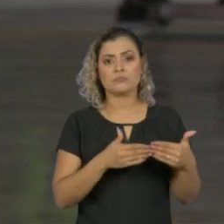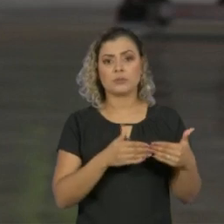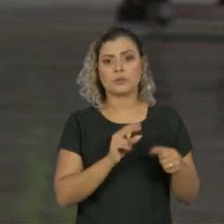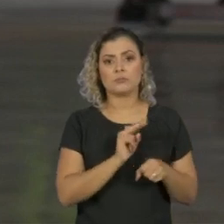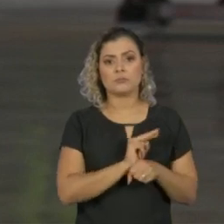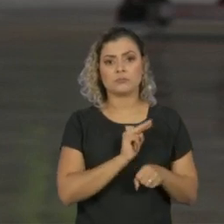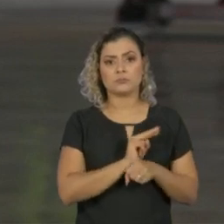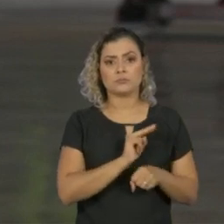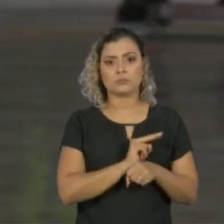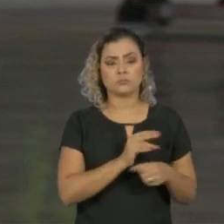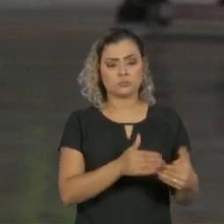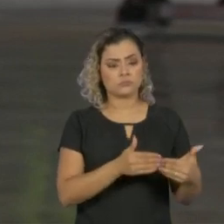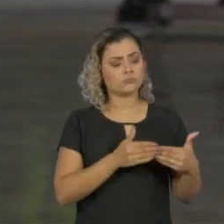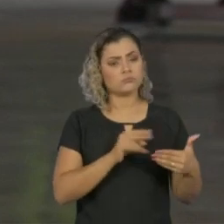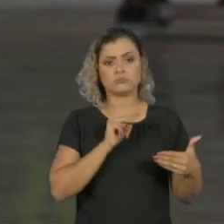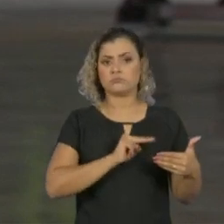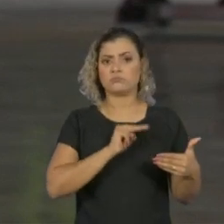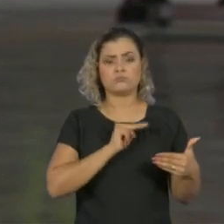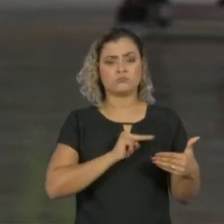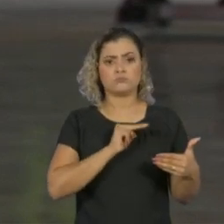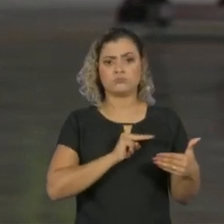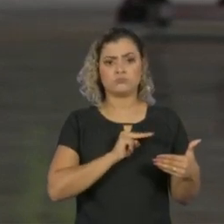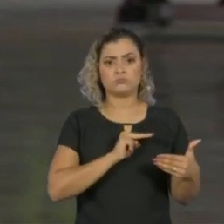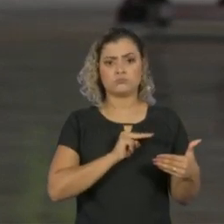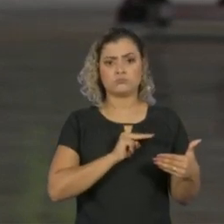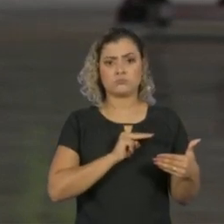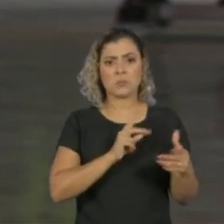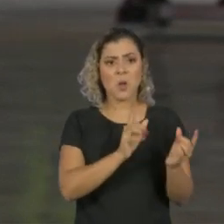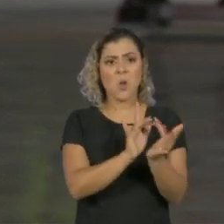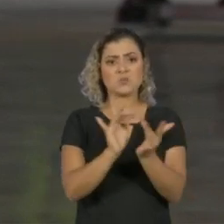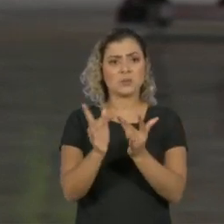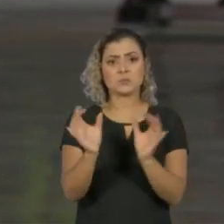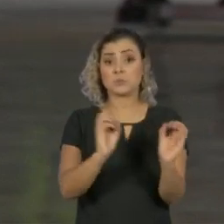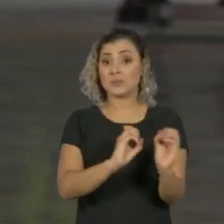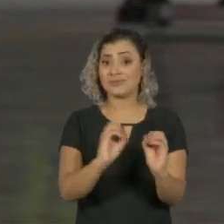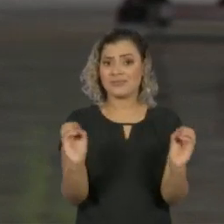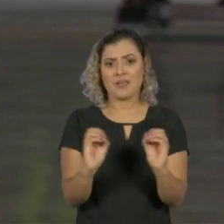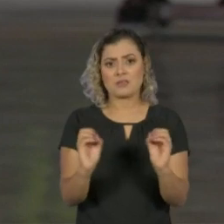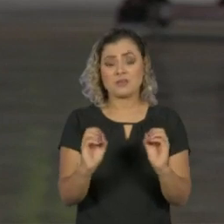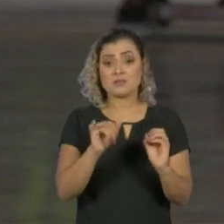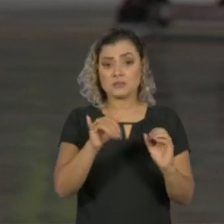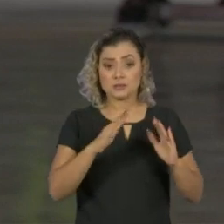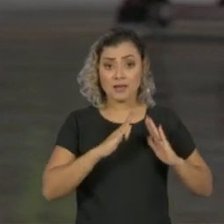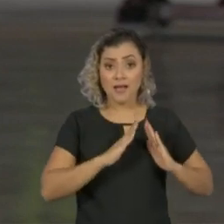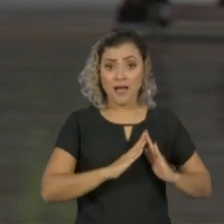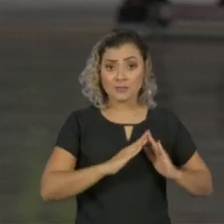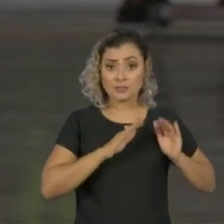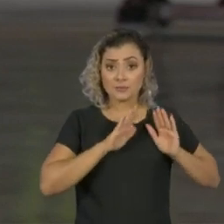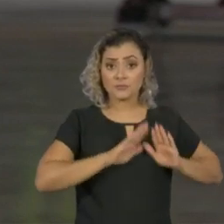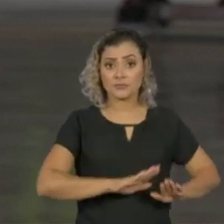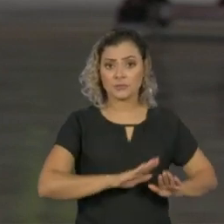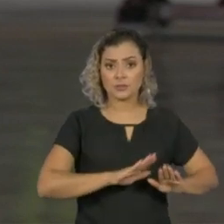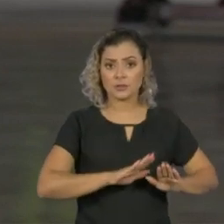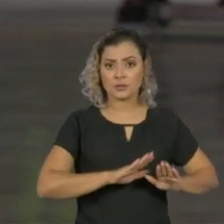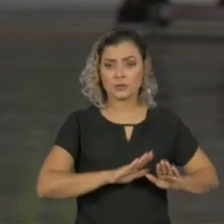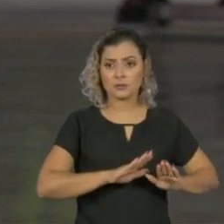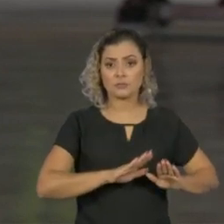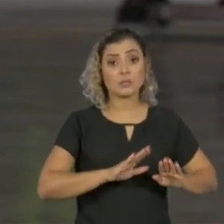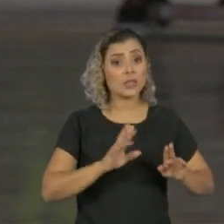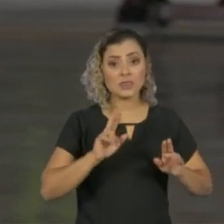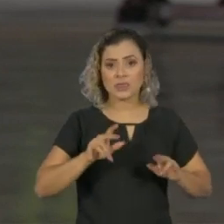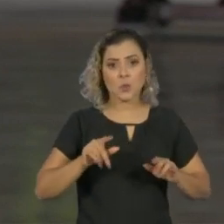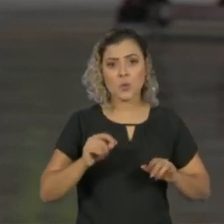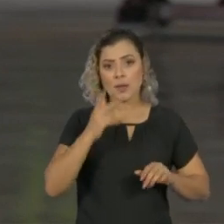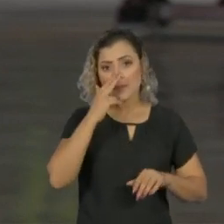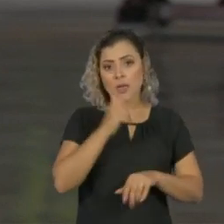social. O quanto mais as pessoas puderem ficar em casa, não é mais apenas um ato